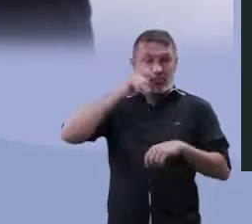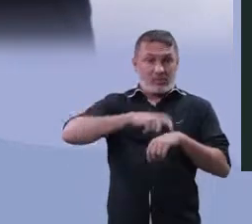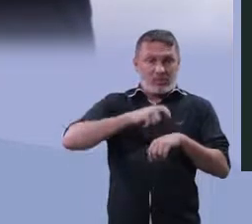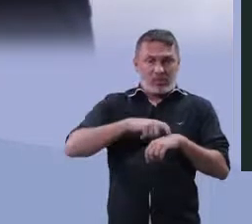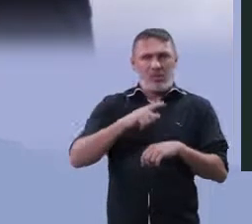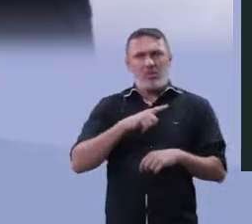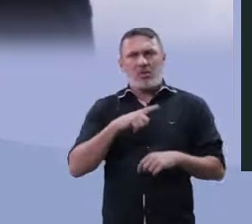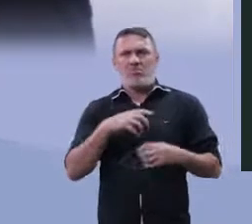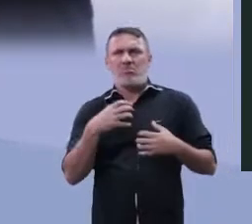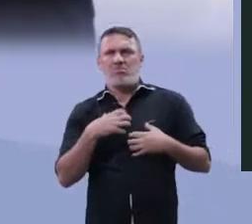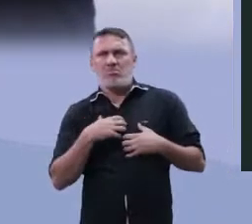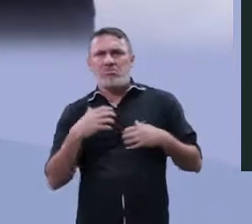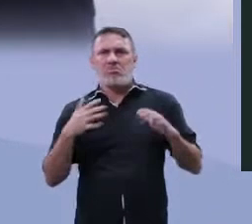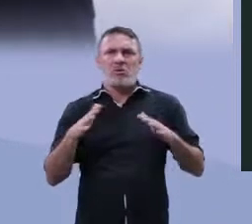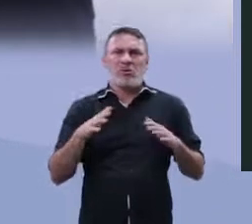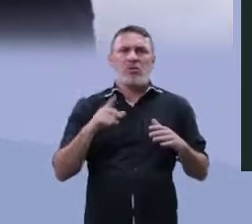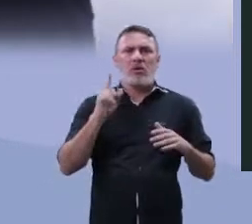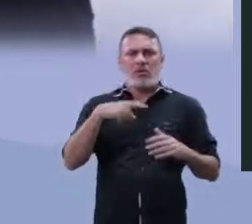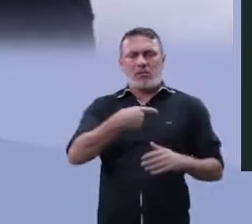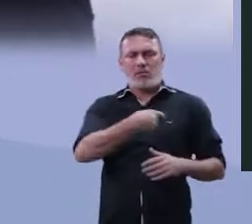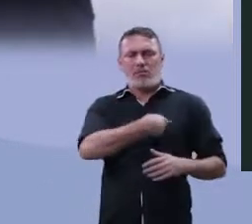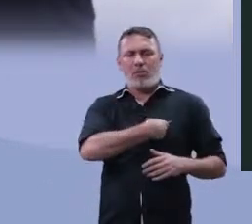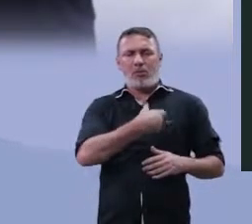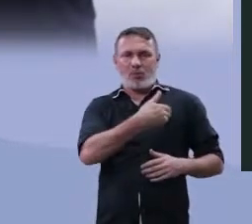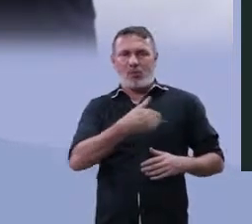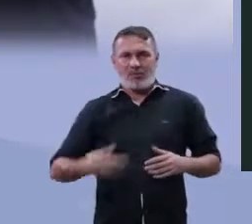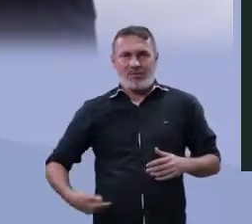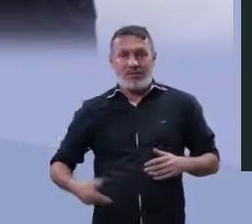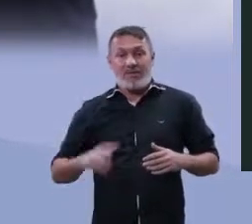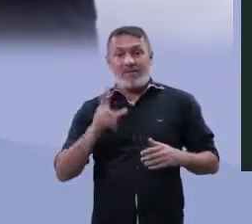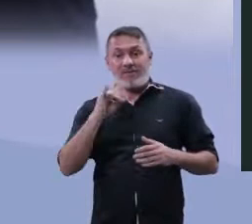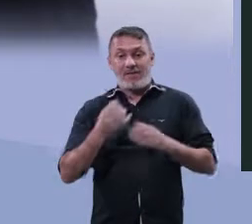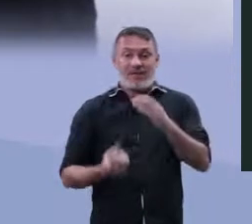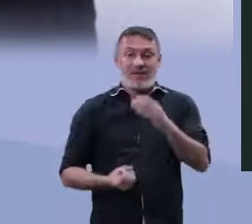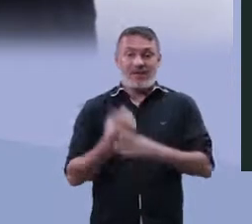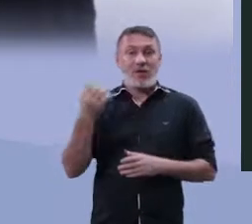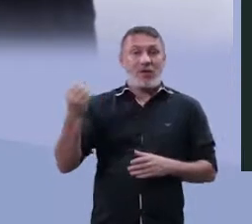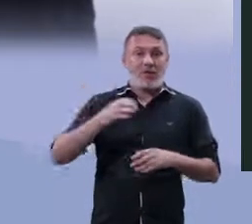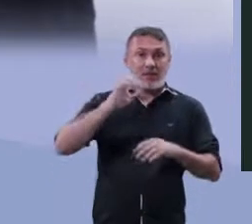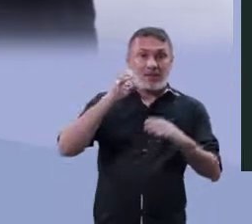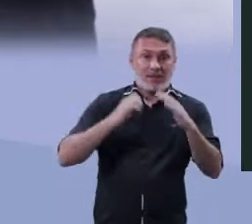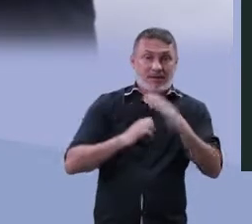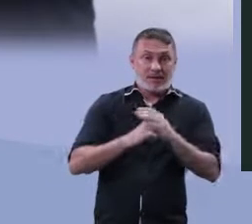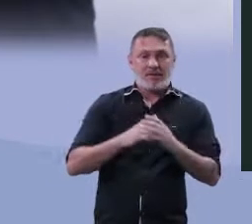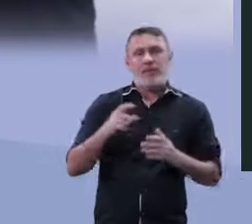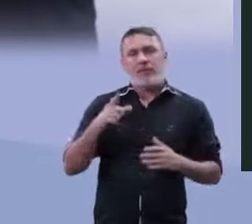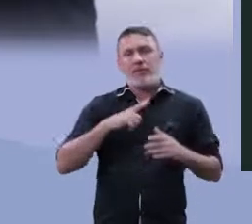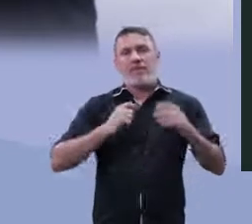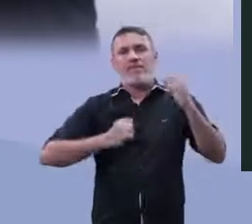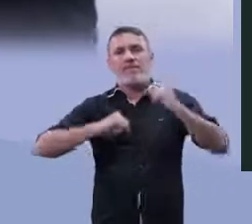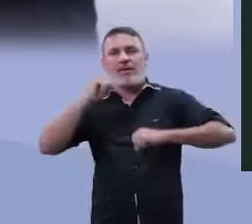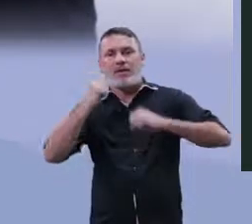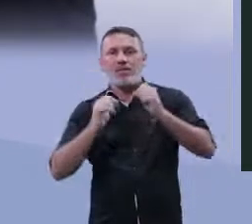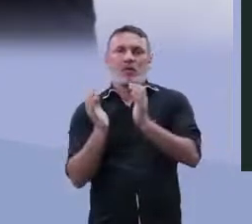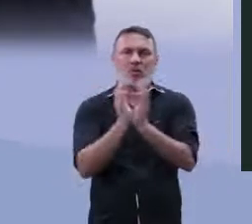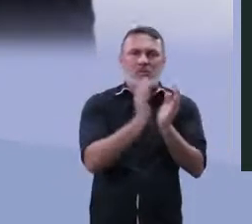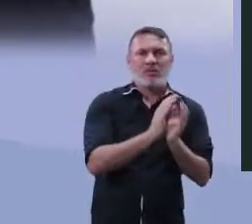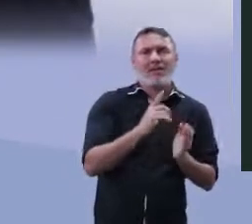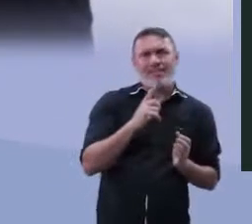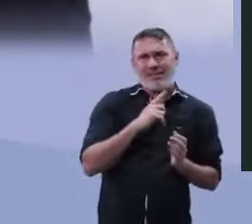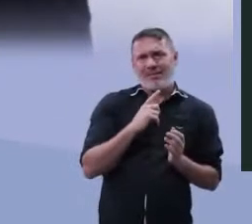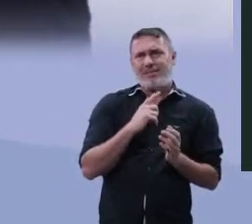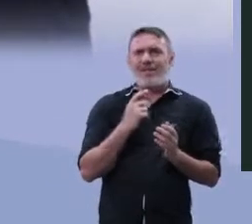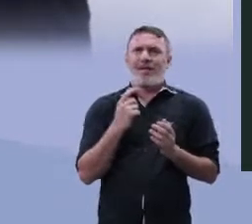Brasil, naquele momento, já sob o governo Getúlio Vargas, né, às vésperas do Estado Novo, está passando por um processo de